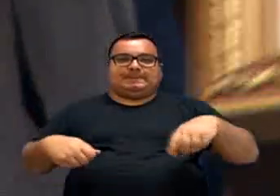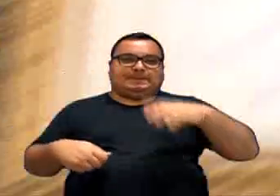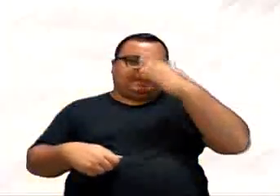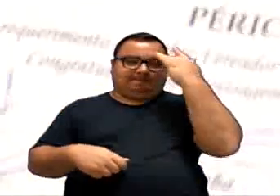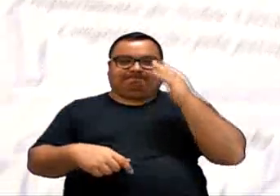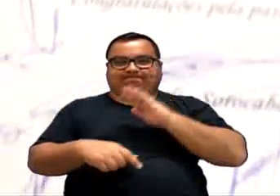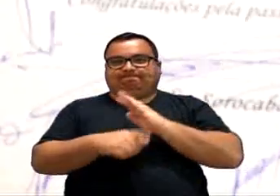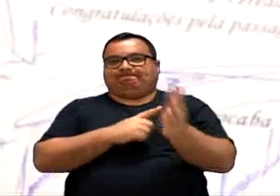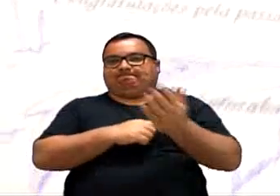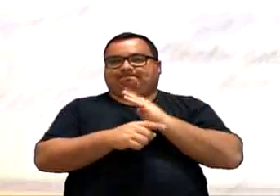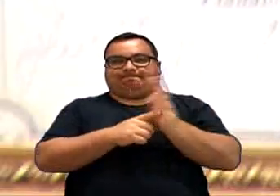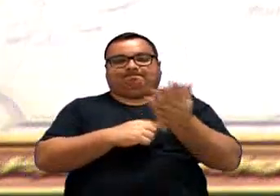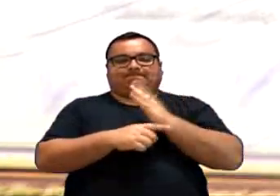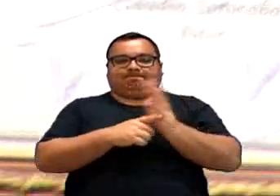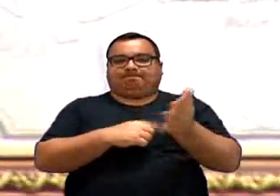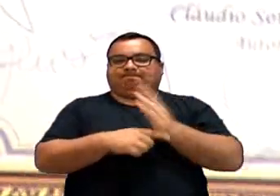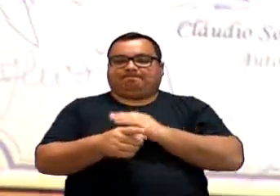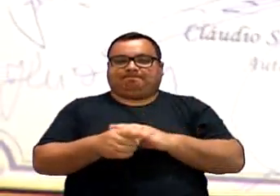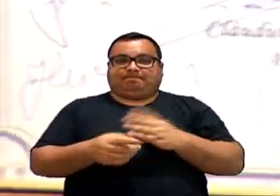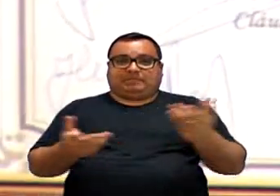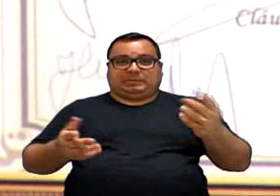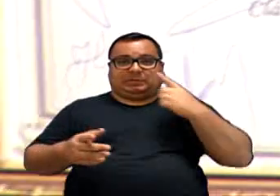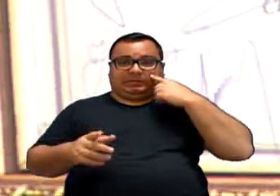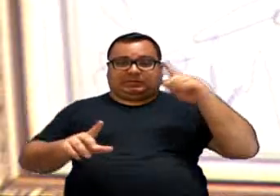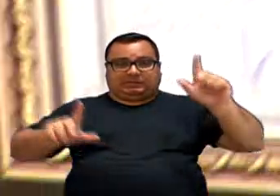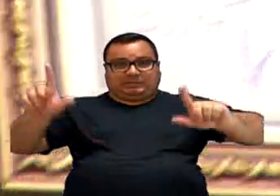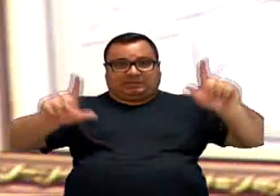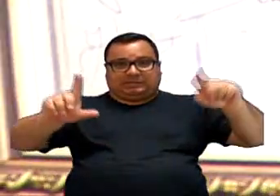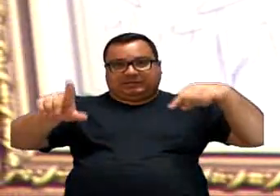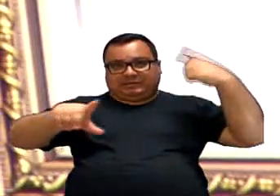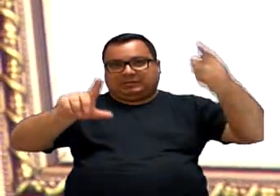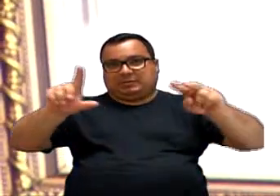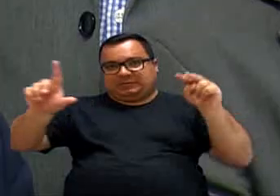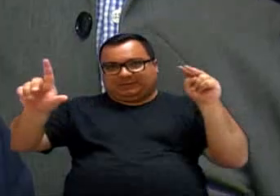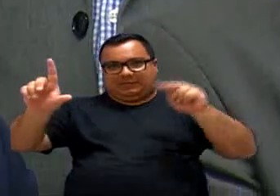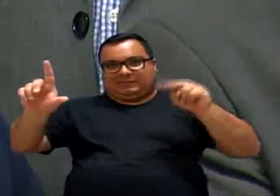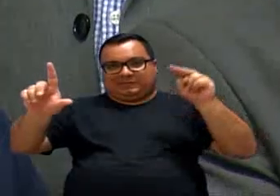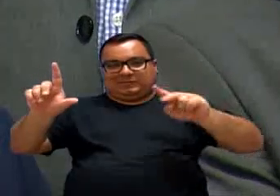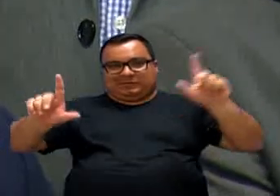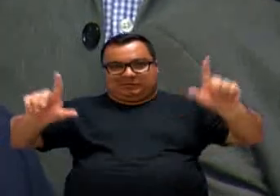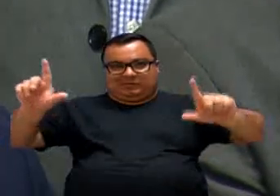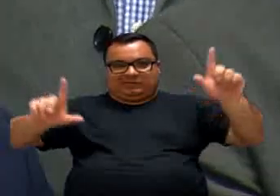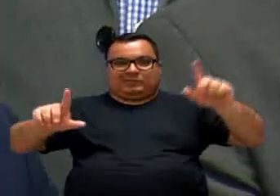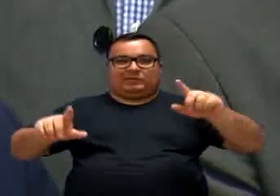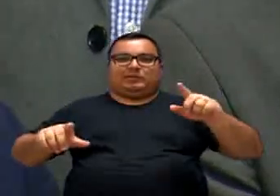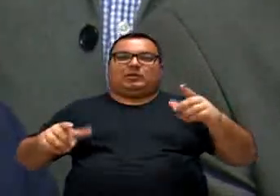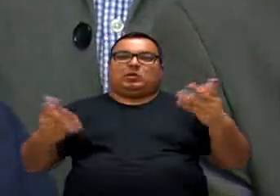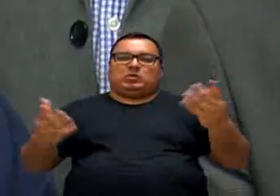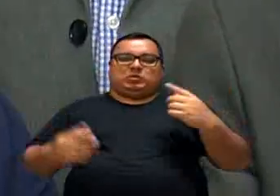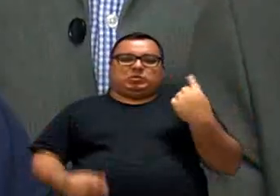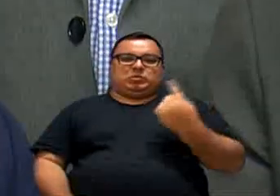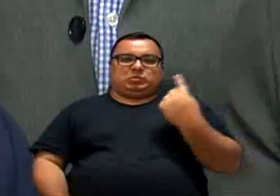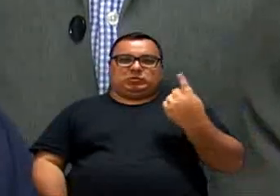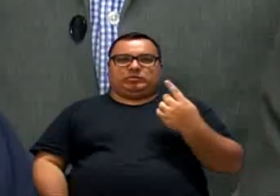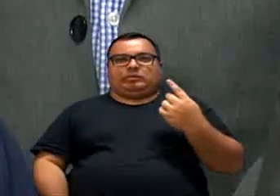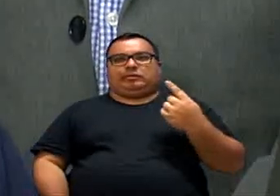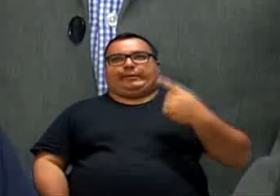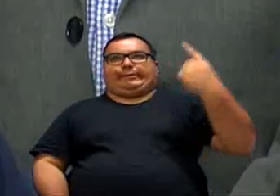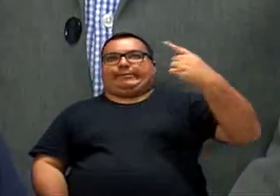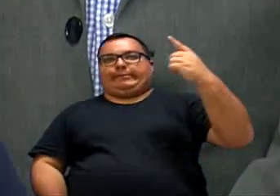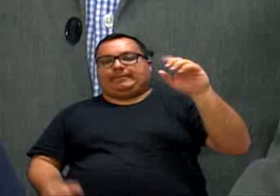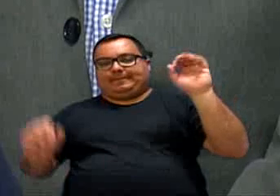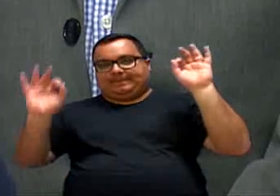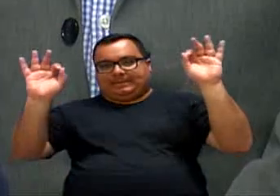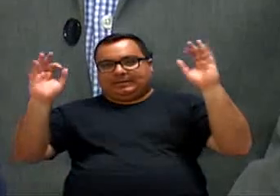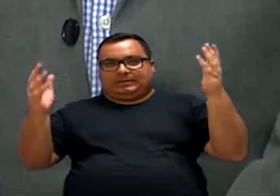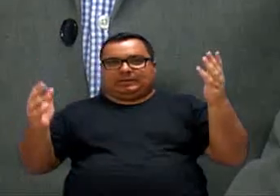bom que a gente, quem nos assiste posteriormente, não está passando agora, mas que saiba isso, que aqui não existe herói, não existe,